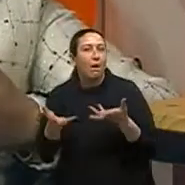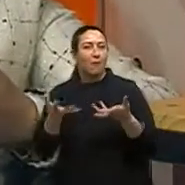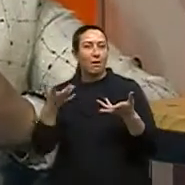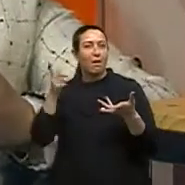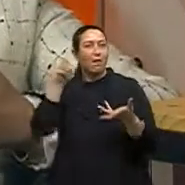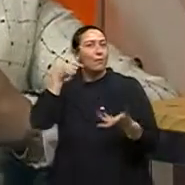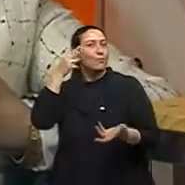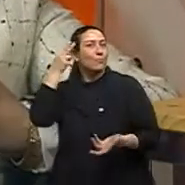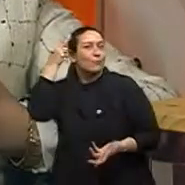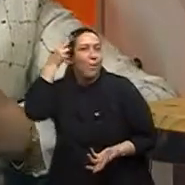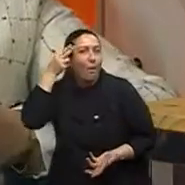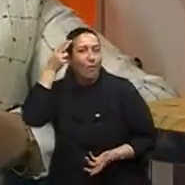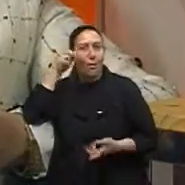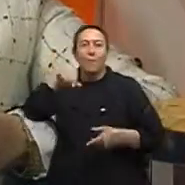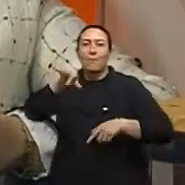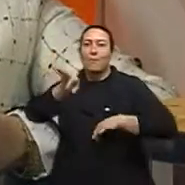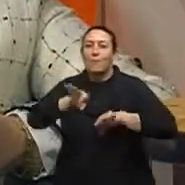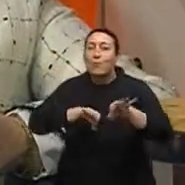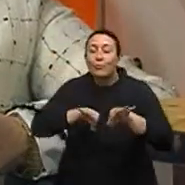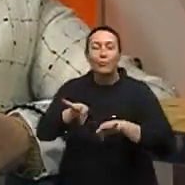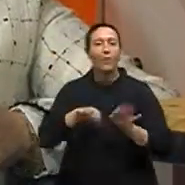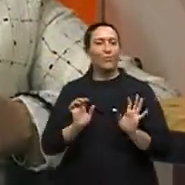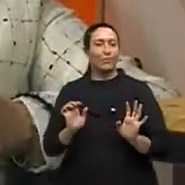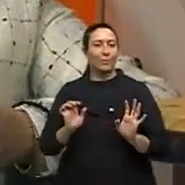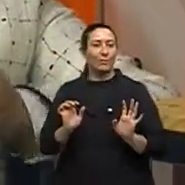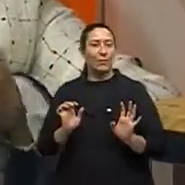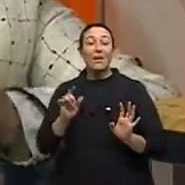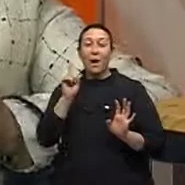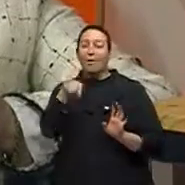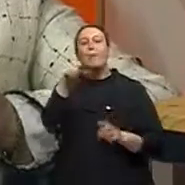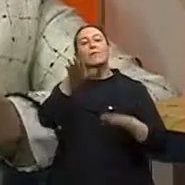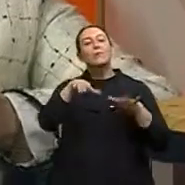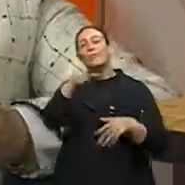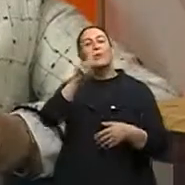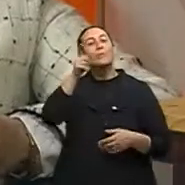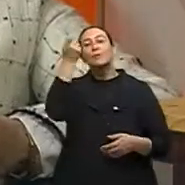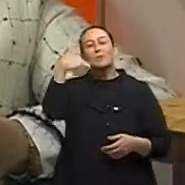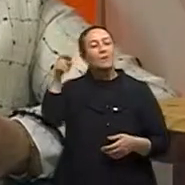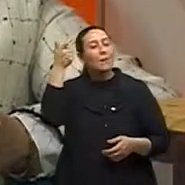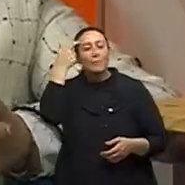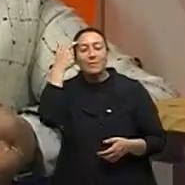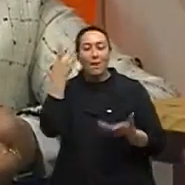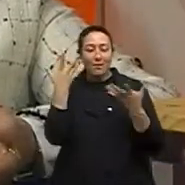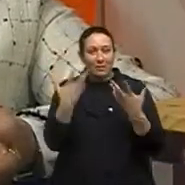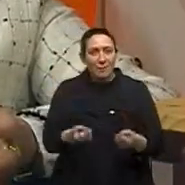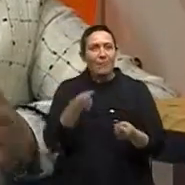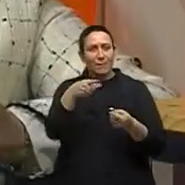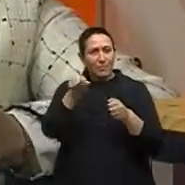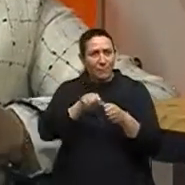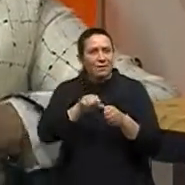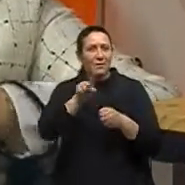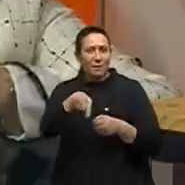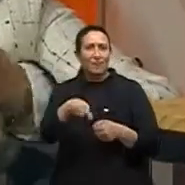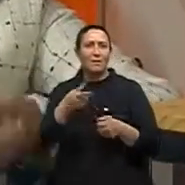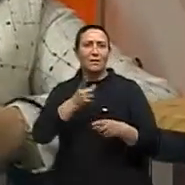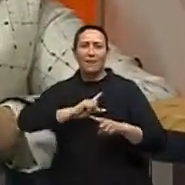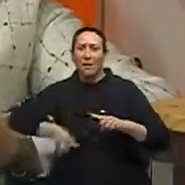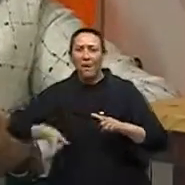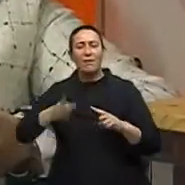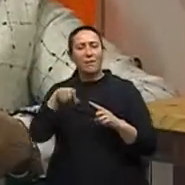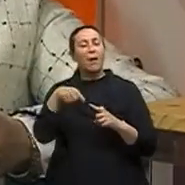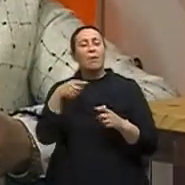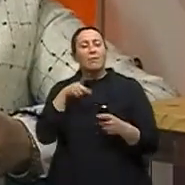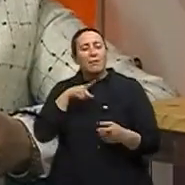Sonhos dos projetos eum tu não precisa te sentir ou negar que tu tem esta idade para poder ter esses